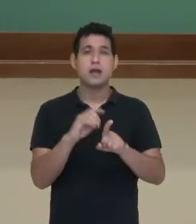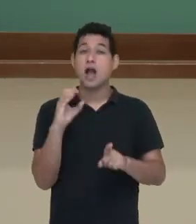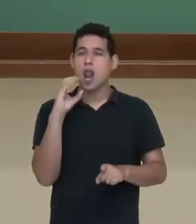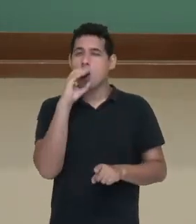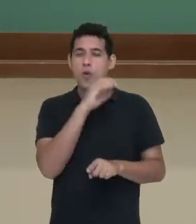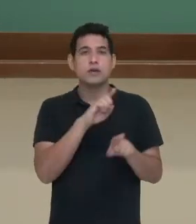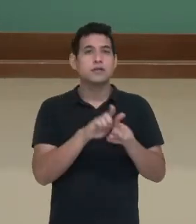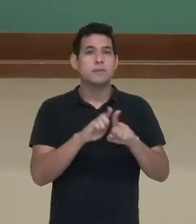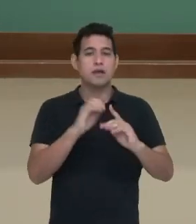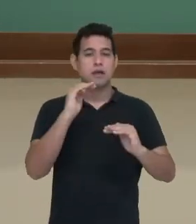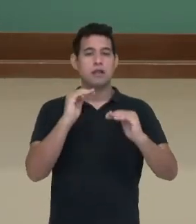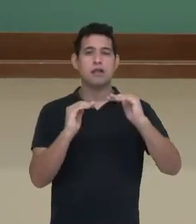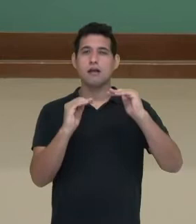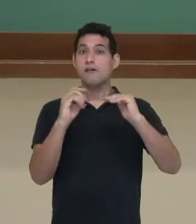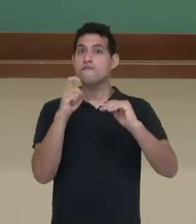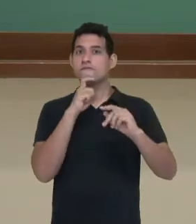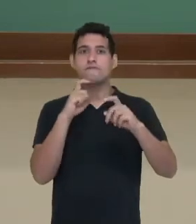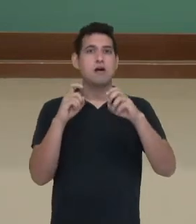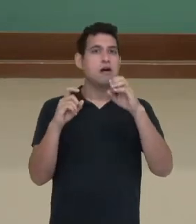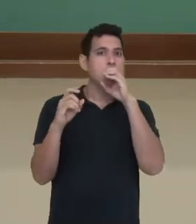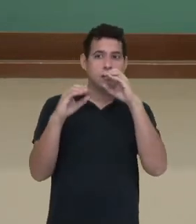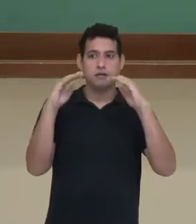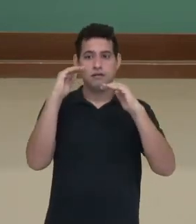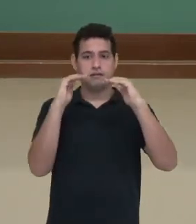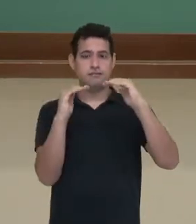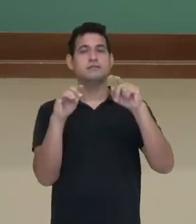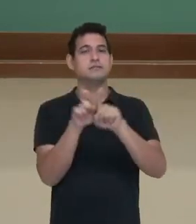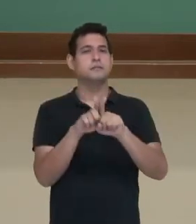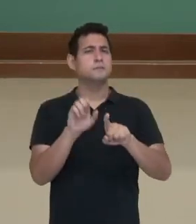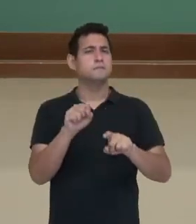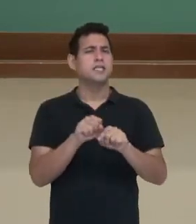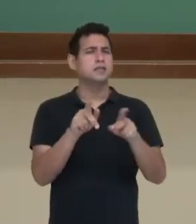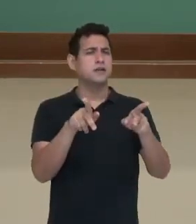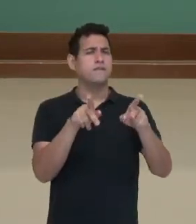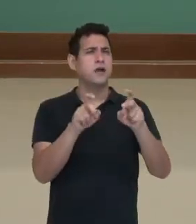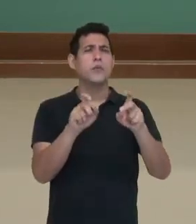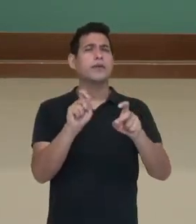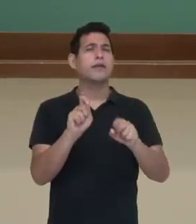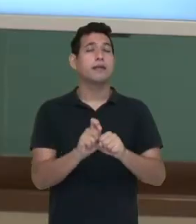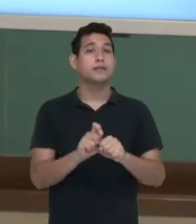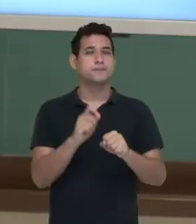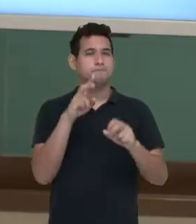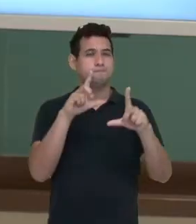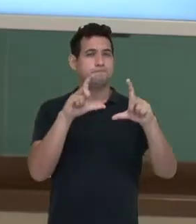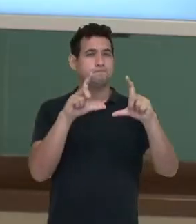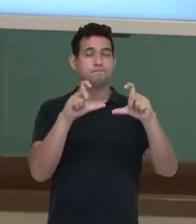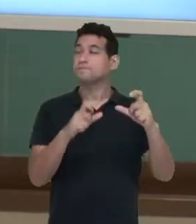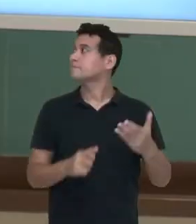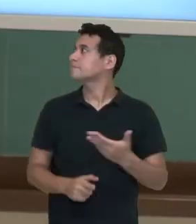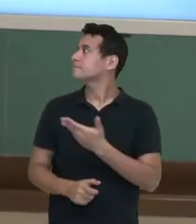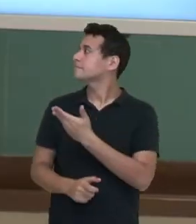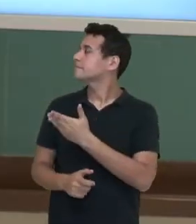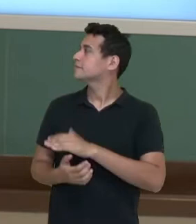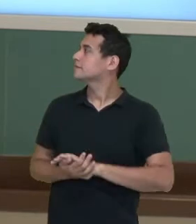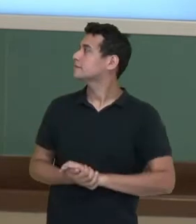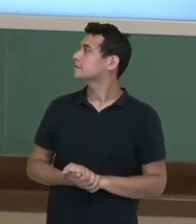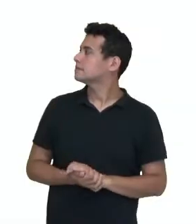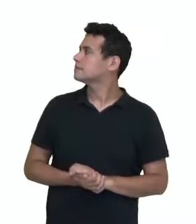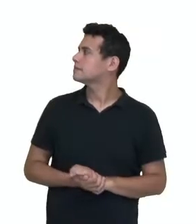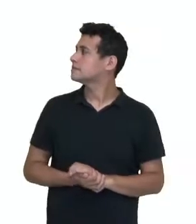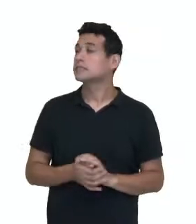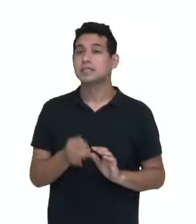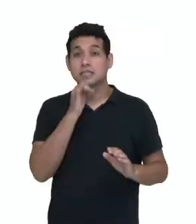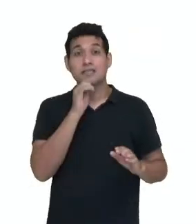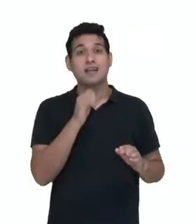equilíbrio térmico. Bora lá, então, conferir comigo? Vamos observar, então, essa imagem aqui para iniciar o vídeo. Quando